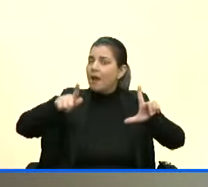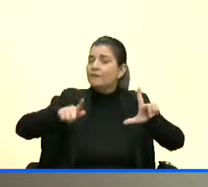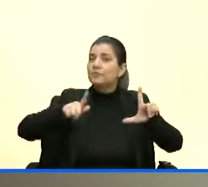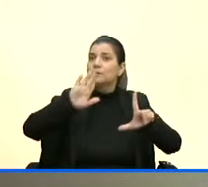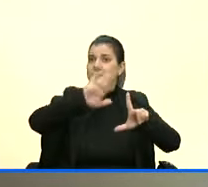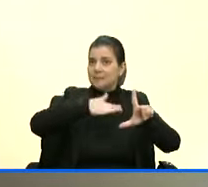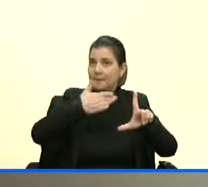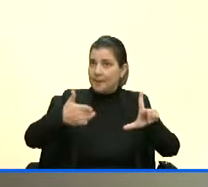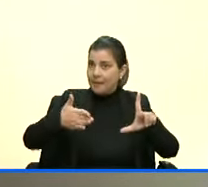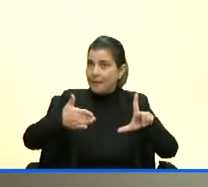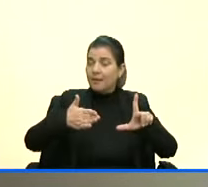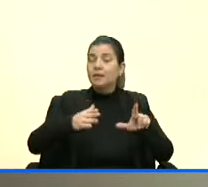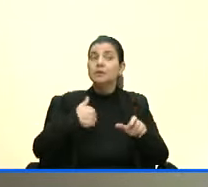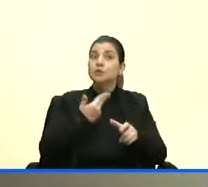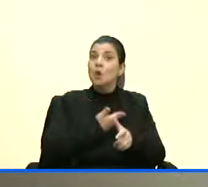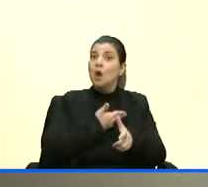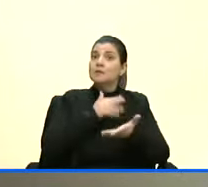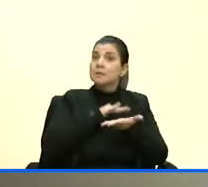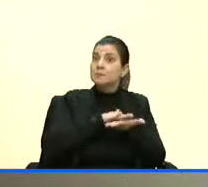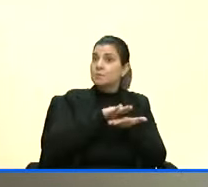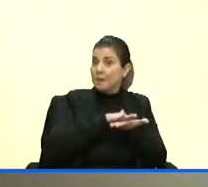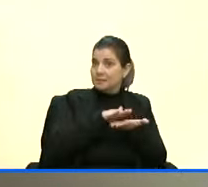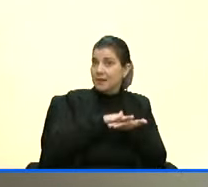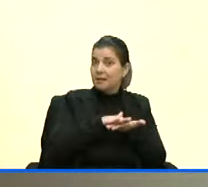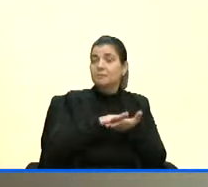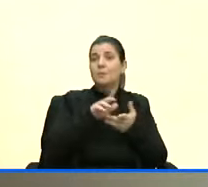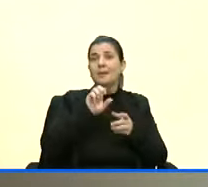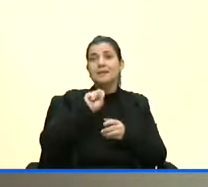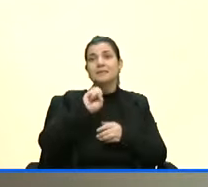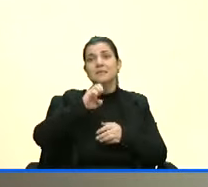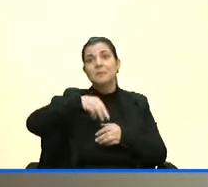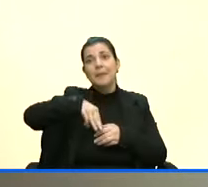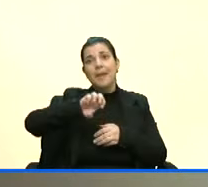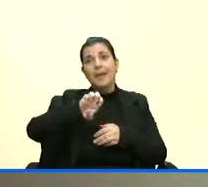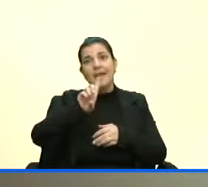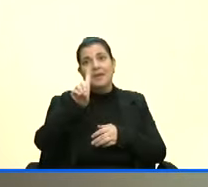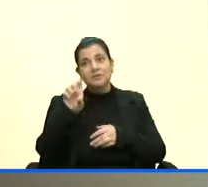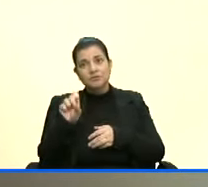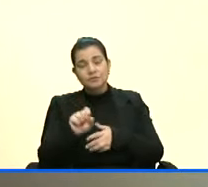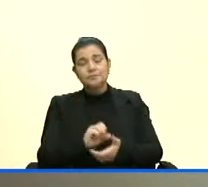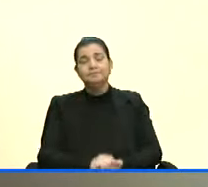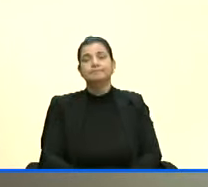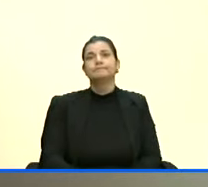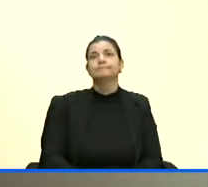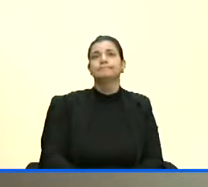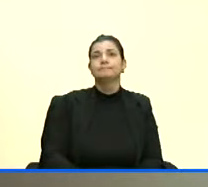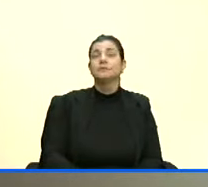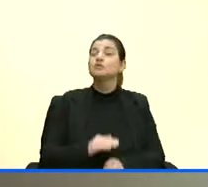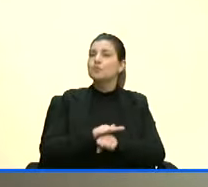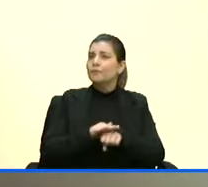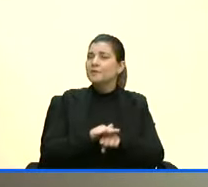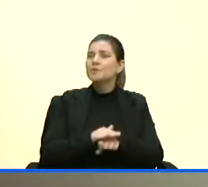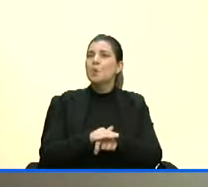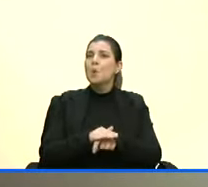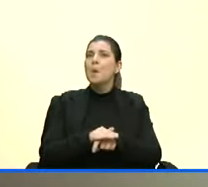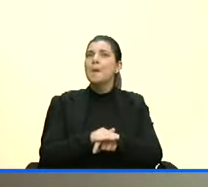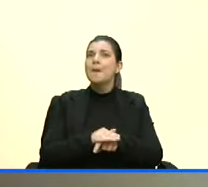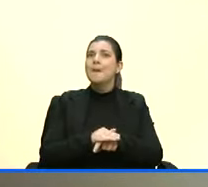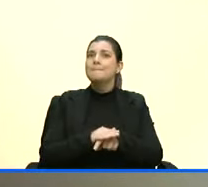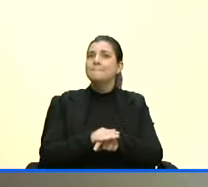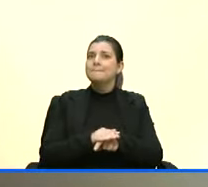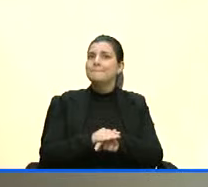tabela, né? E nós temos repassado a ESMED essa tabela também, a gente conversou com eles que passariam para